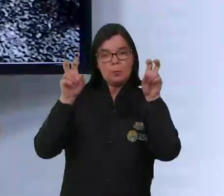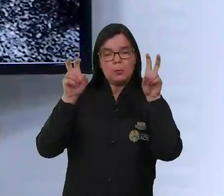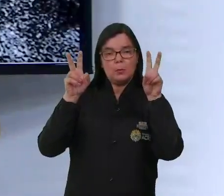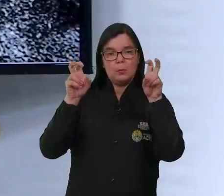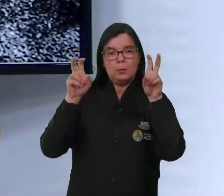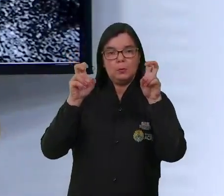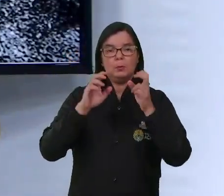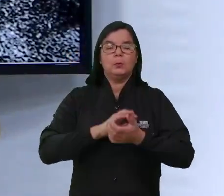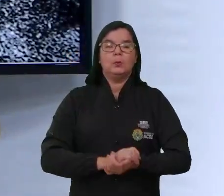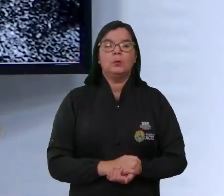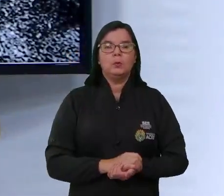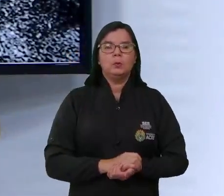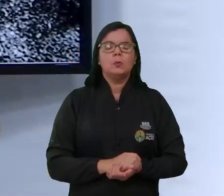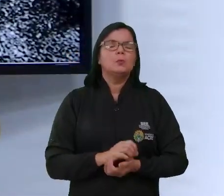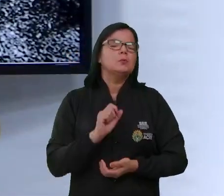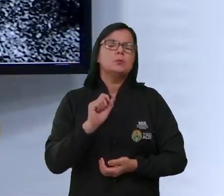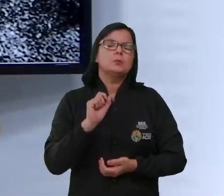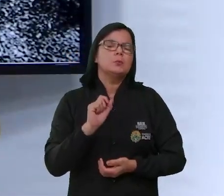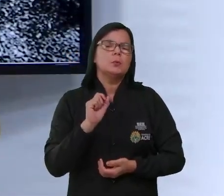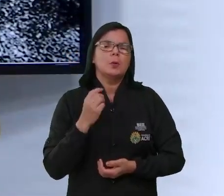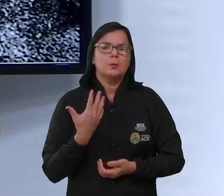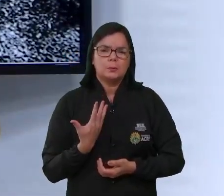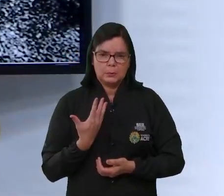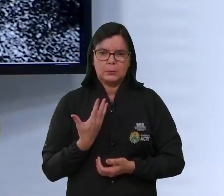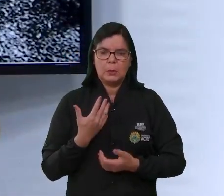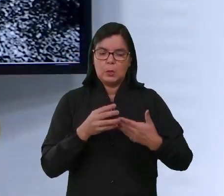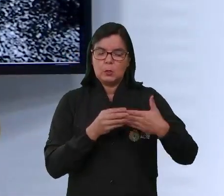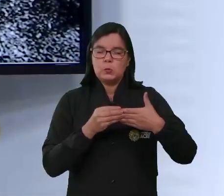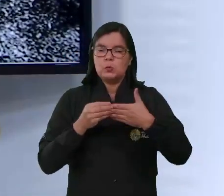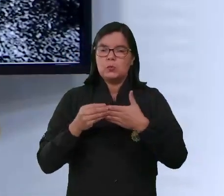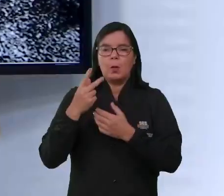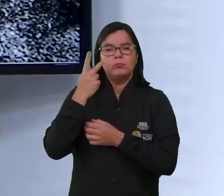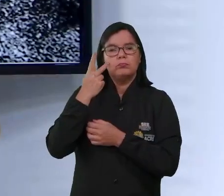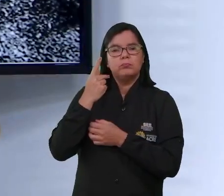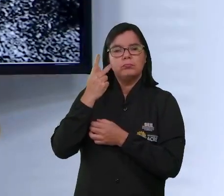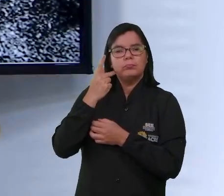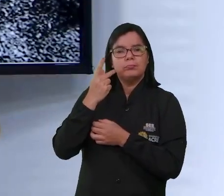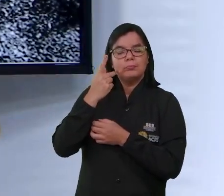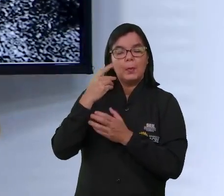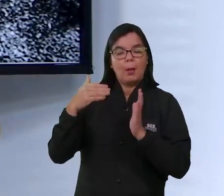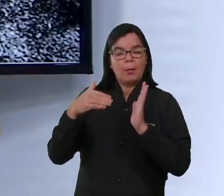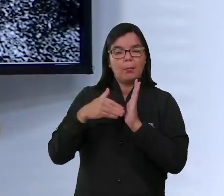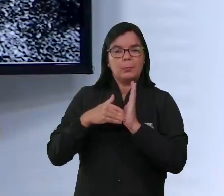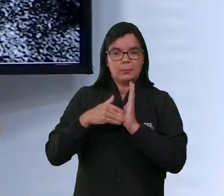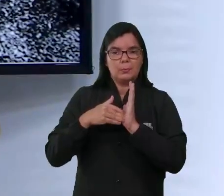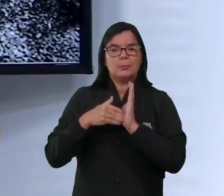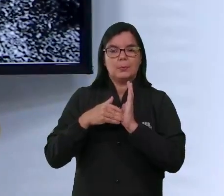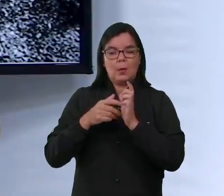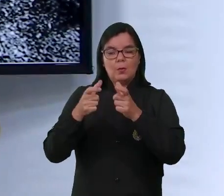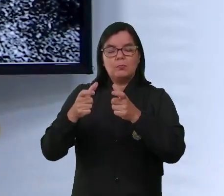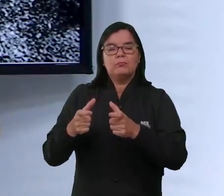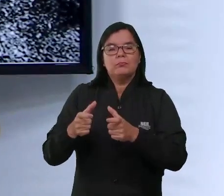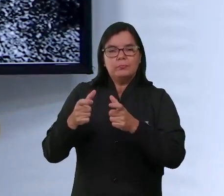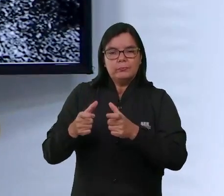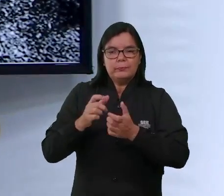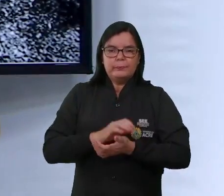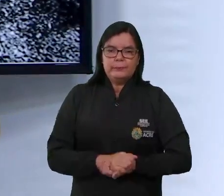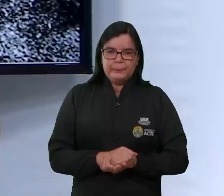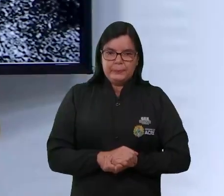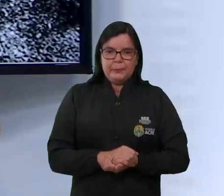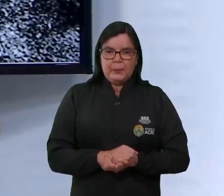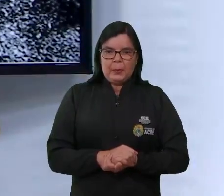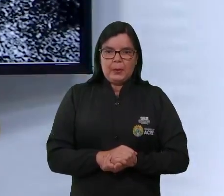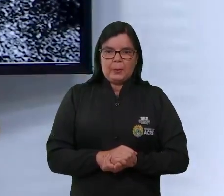nesse ponto, o que foi que trouxe esses nordestinos até essa localidade, até